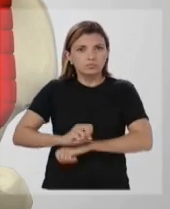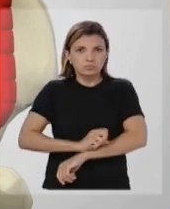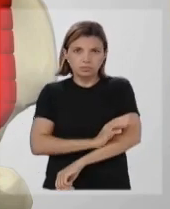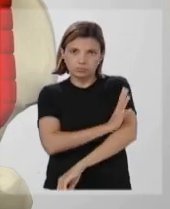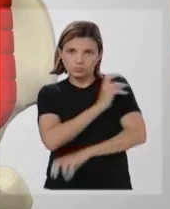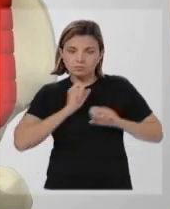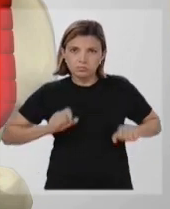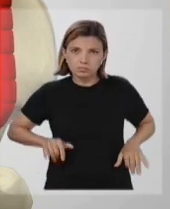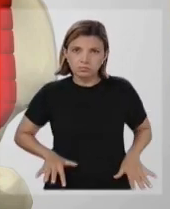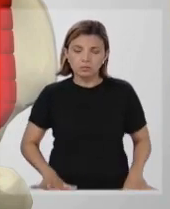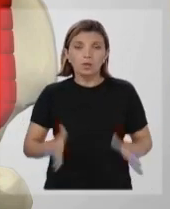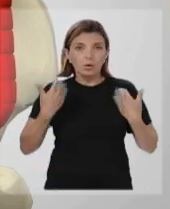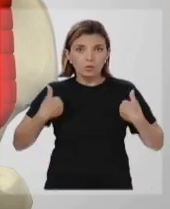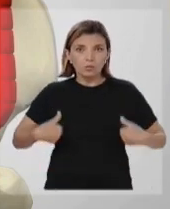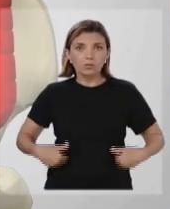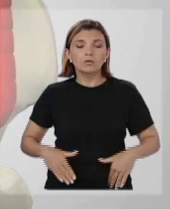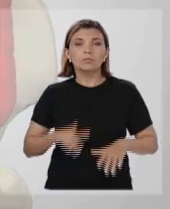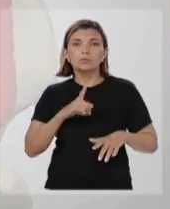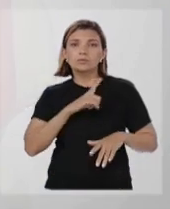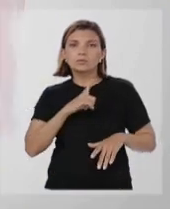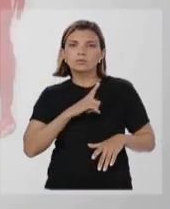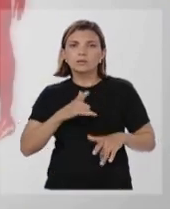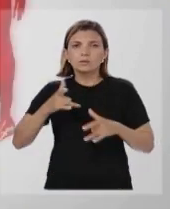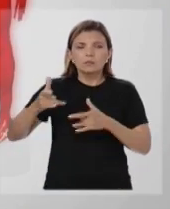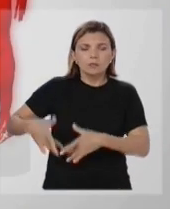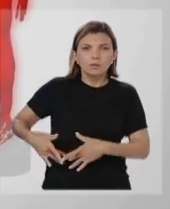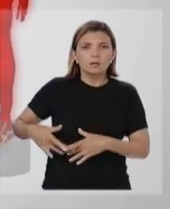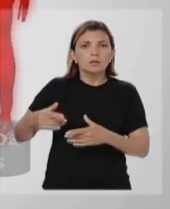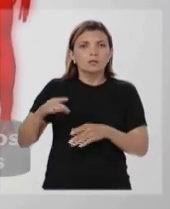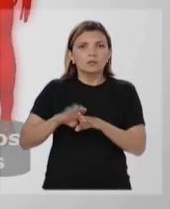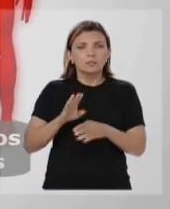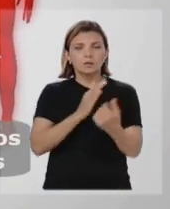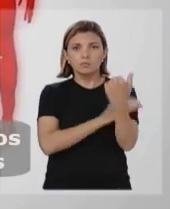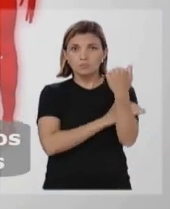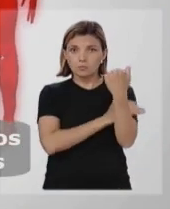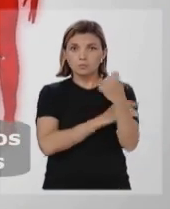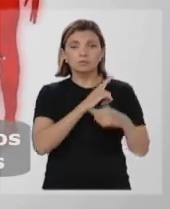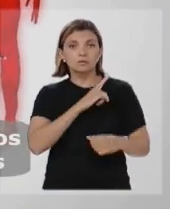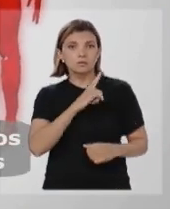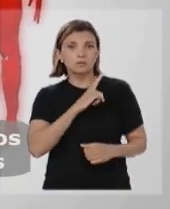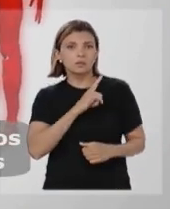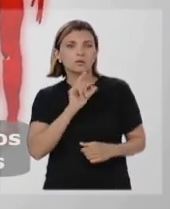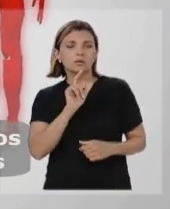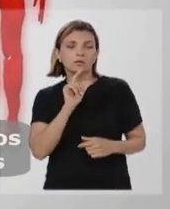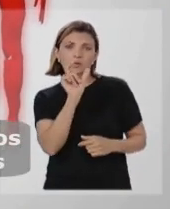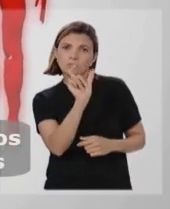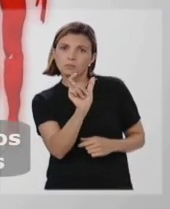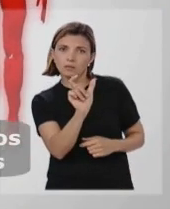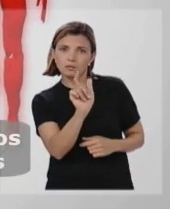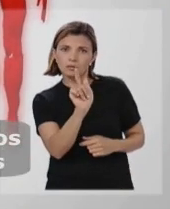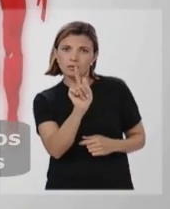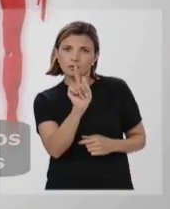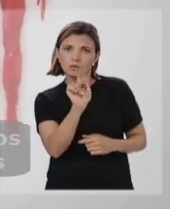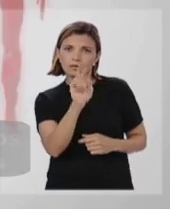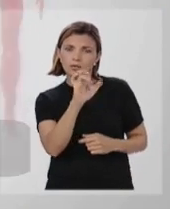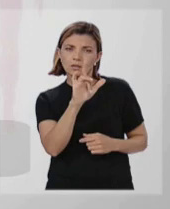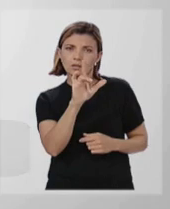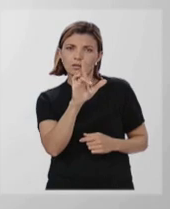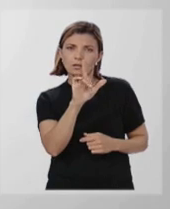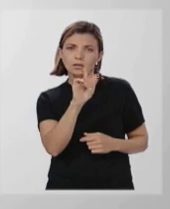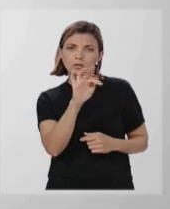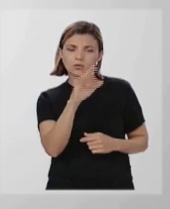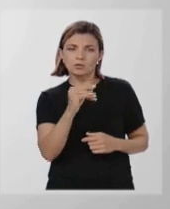sanguínea. O organismo pode ainda armazenar carboidratos no fígado e nos músculos em forma de glicogênio. Se o